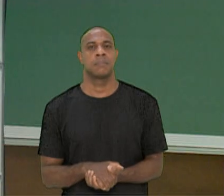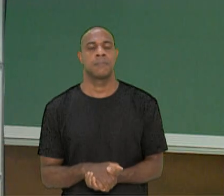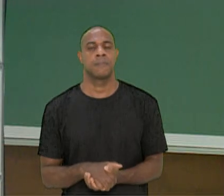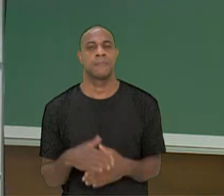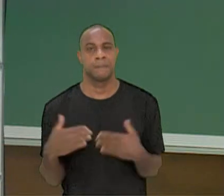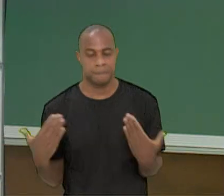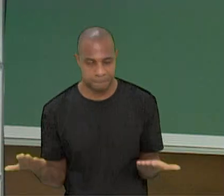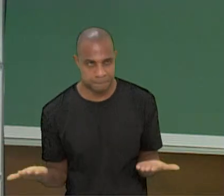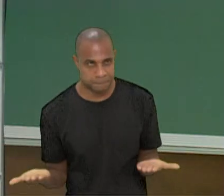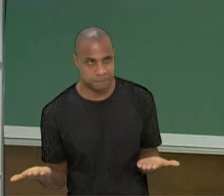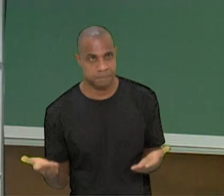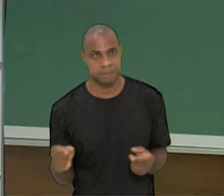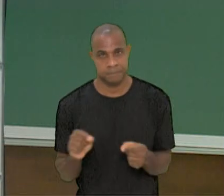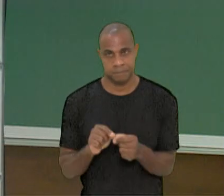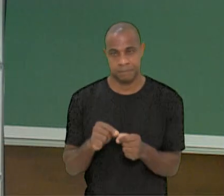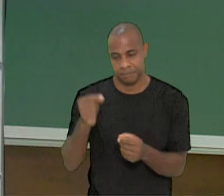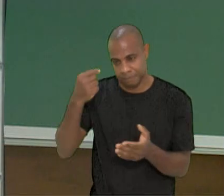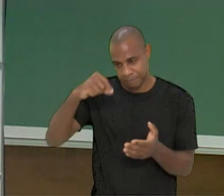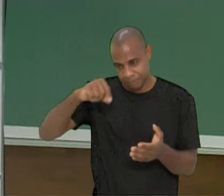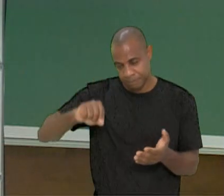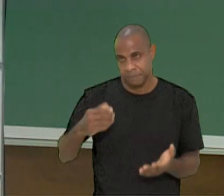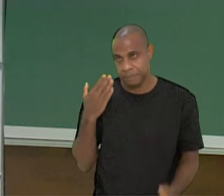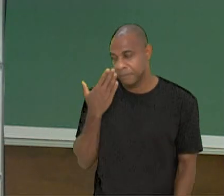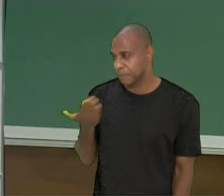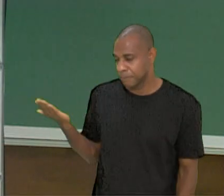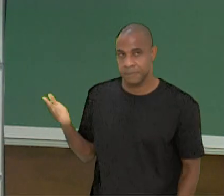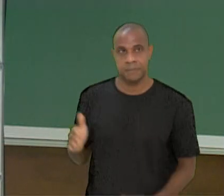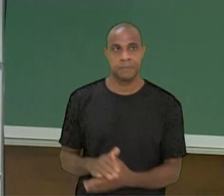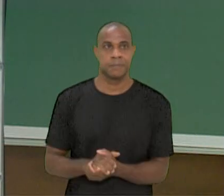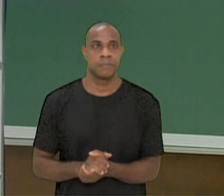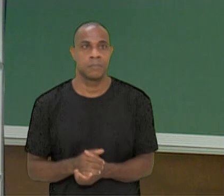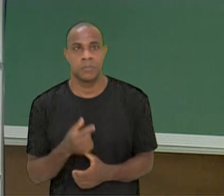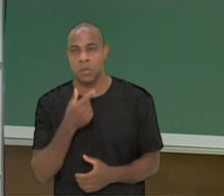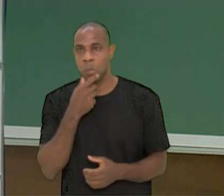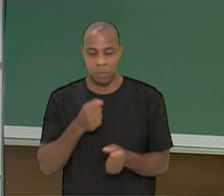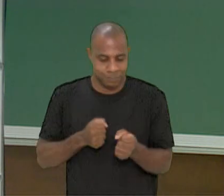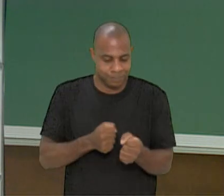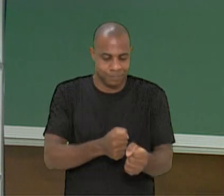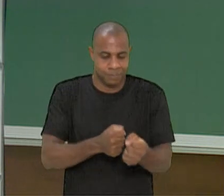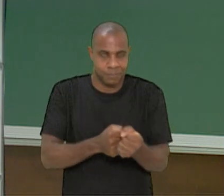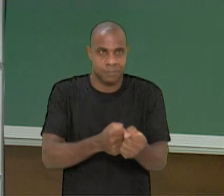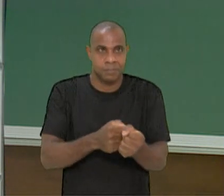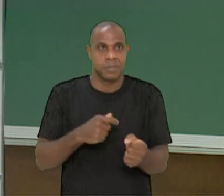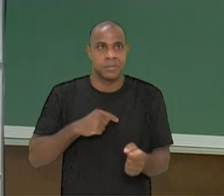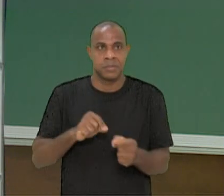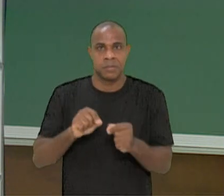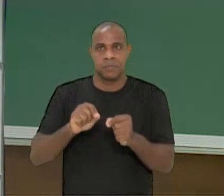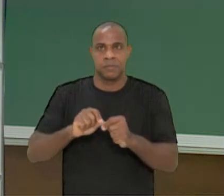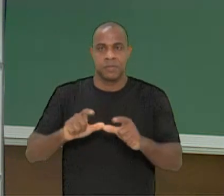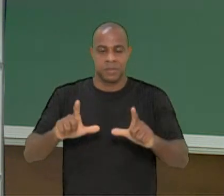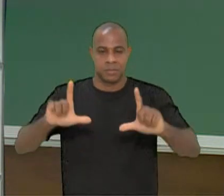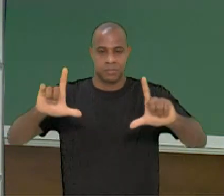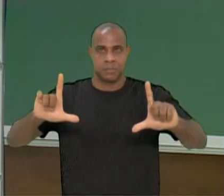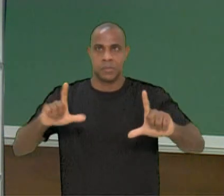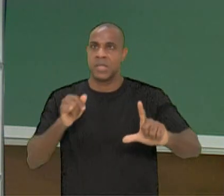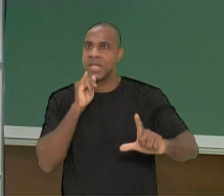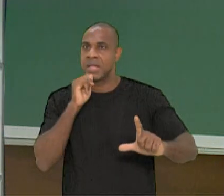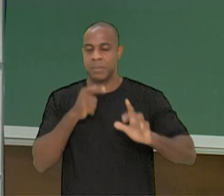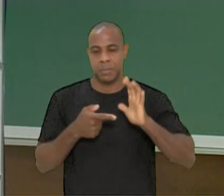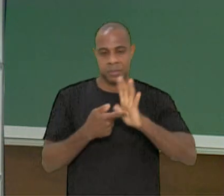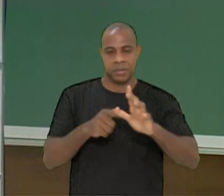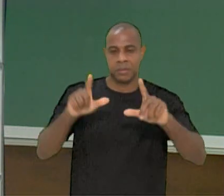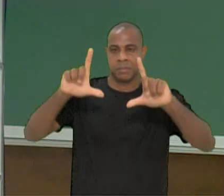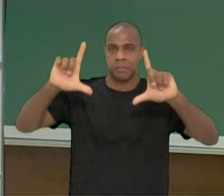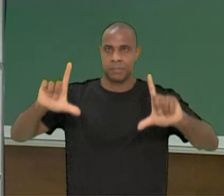Então, pessoal, vamos fazer a correção desse exercício. Olha só. O marceneiro tinha um molde para fazer um porta-retrato retangular com as seguintes dimensões: